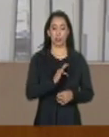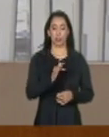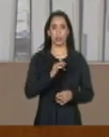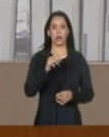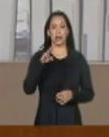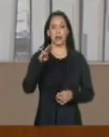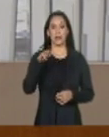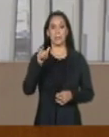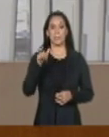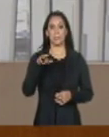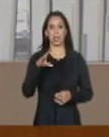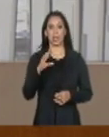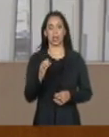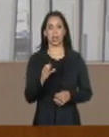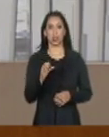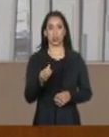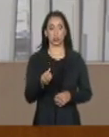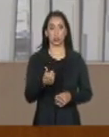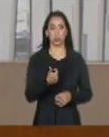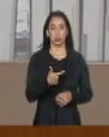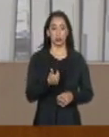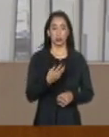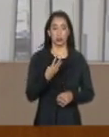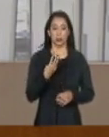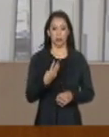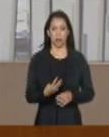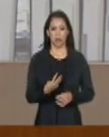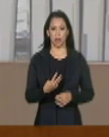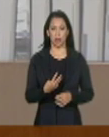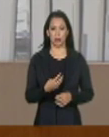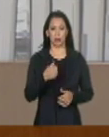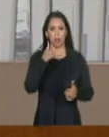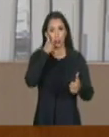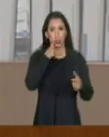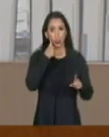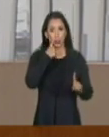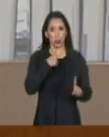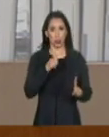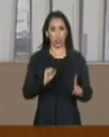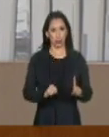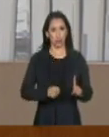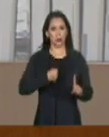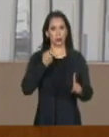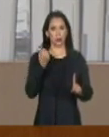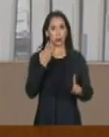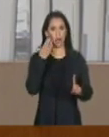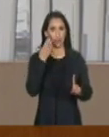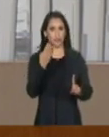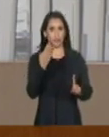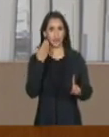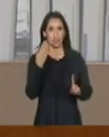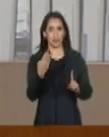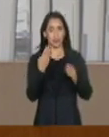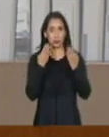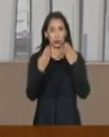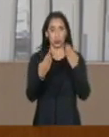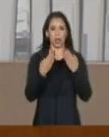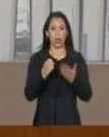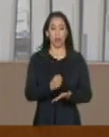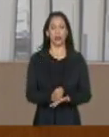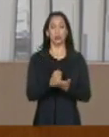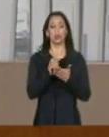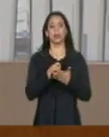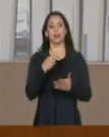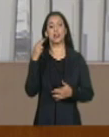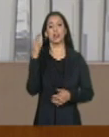2013. Fulana, 48, 40 anos, é uma das que encontrou força na terapia. A ex-auxiliar de nutrição é mãe de